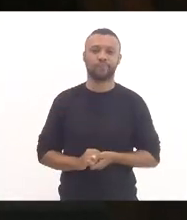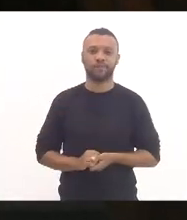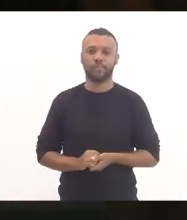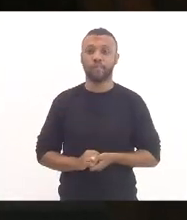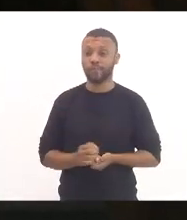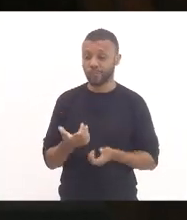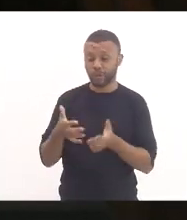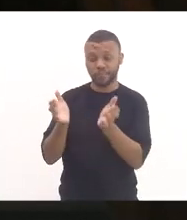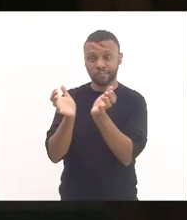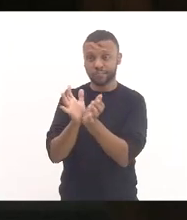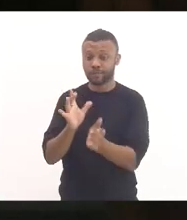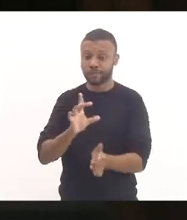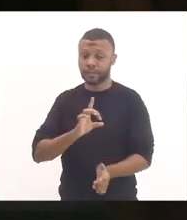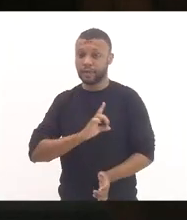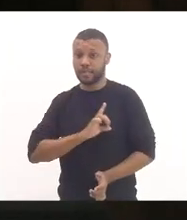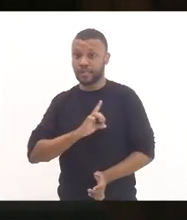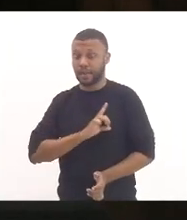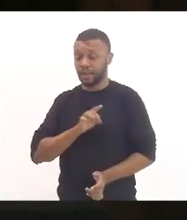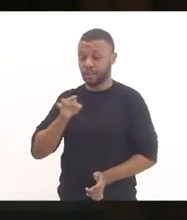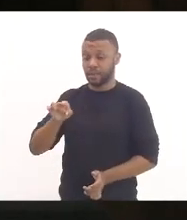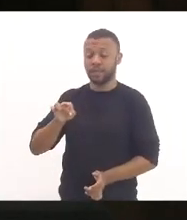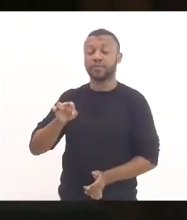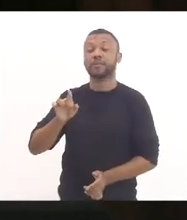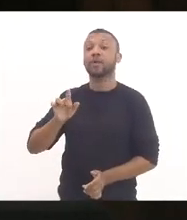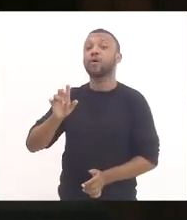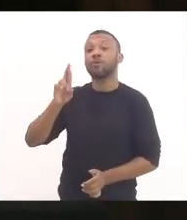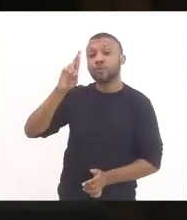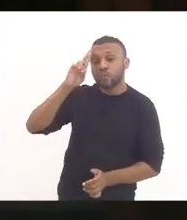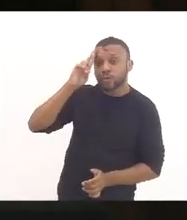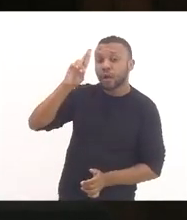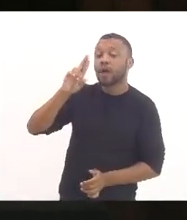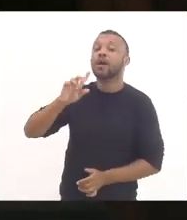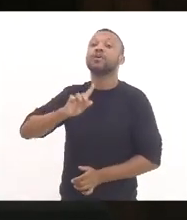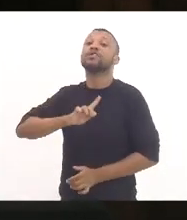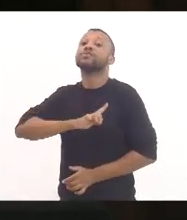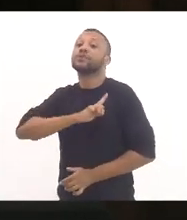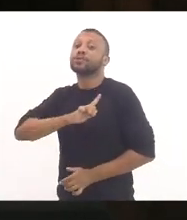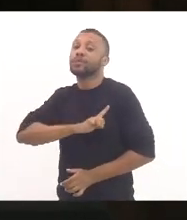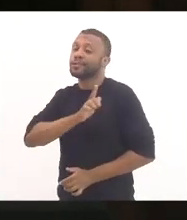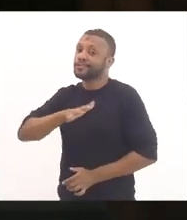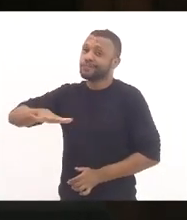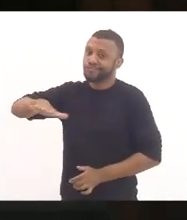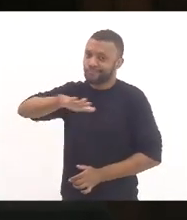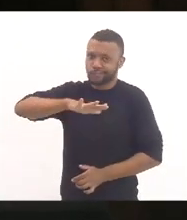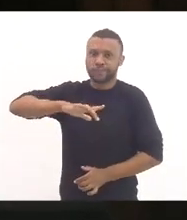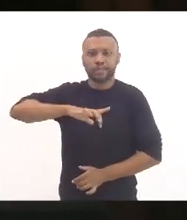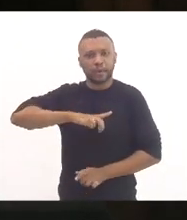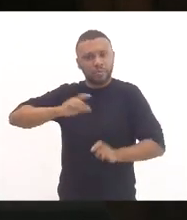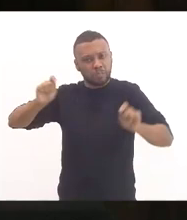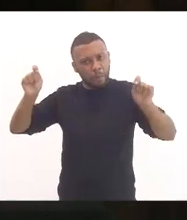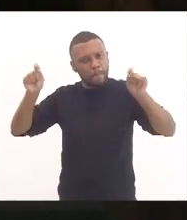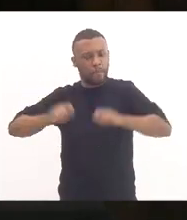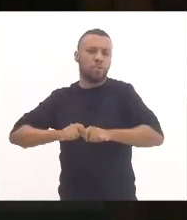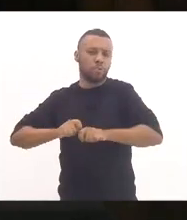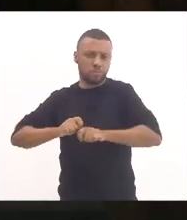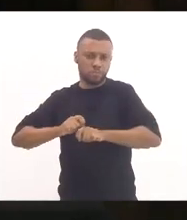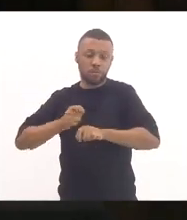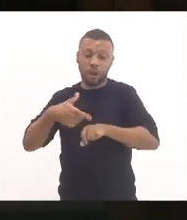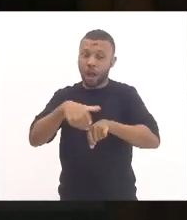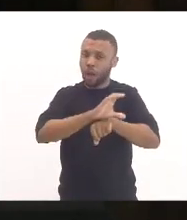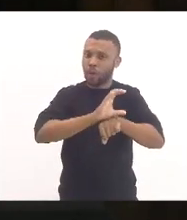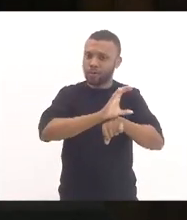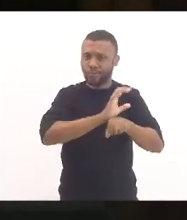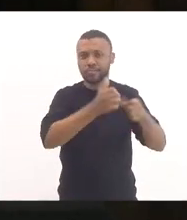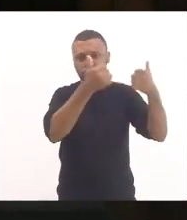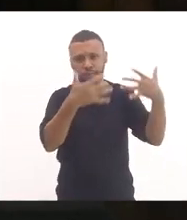delegados eles eles são gestores da instituição com toda com toda a legitimidade assim define a constituição